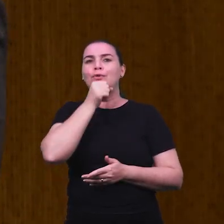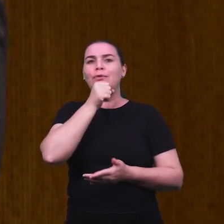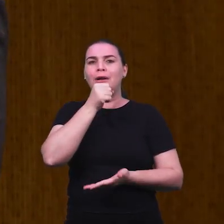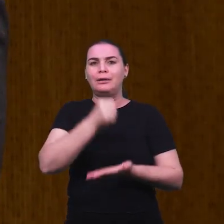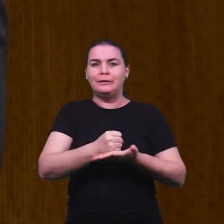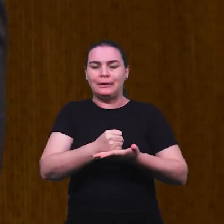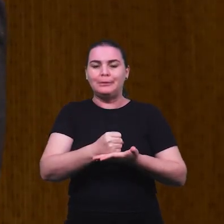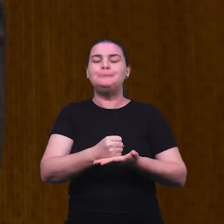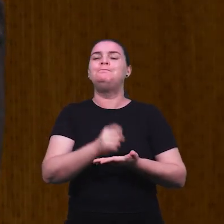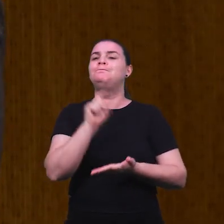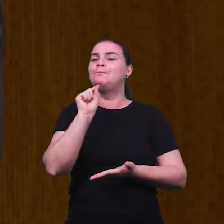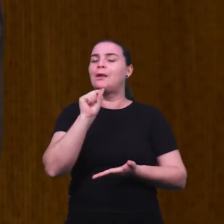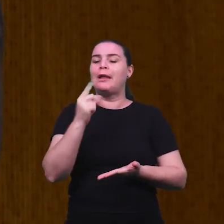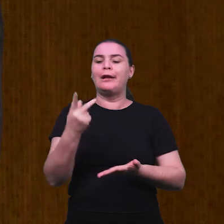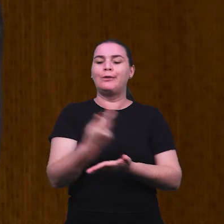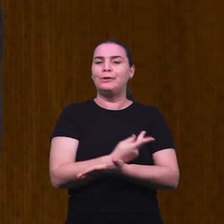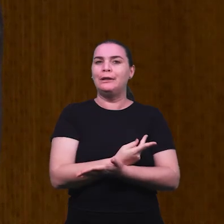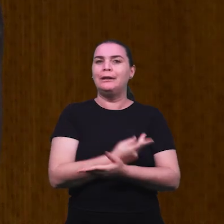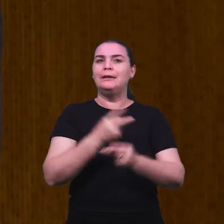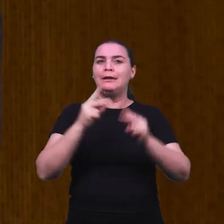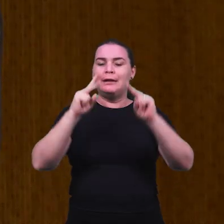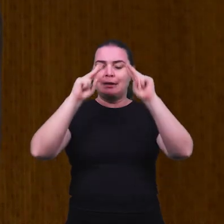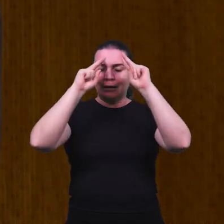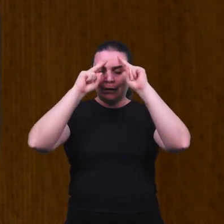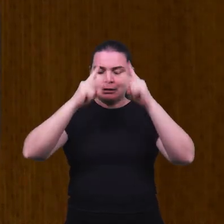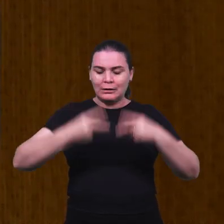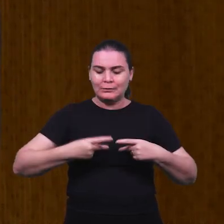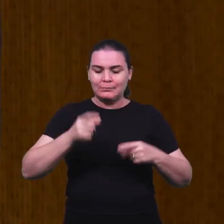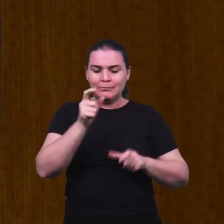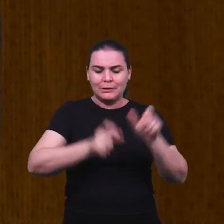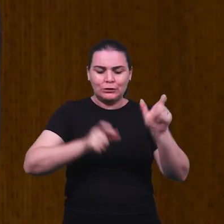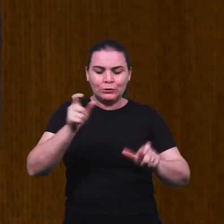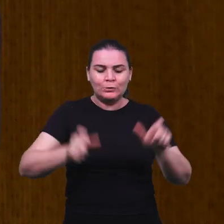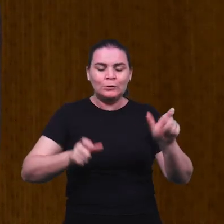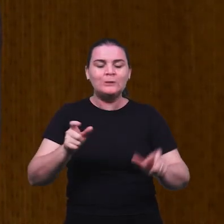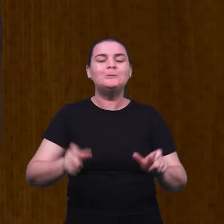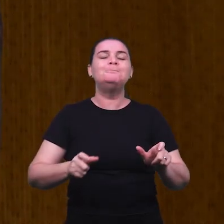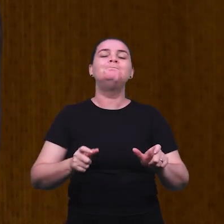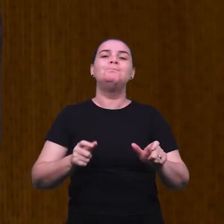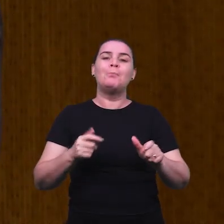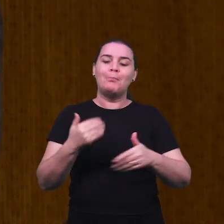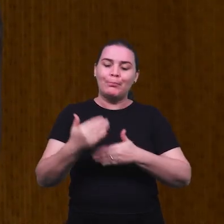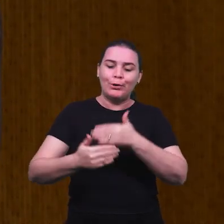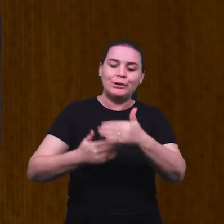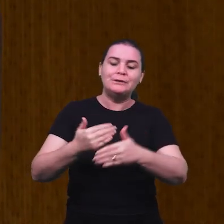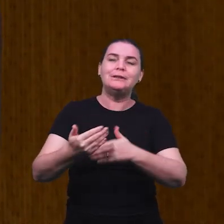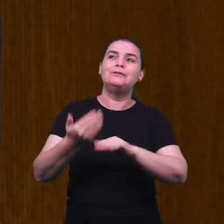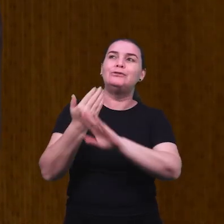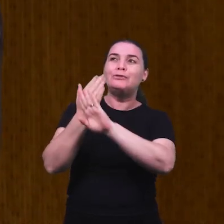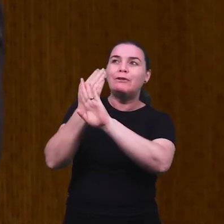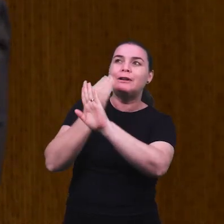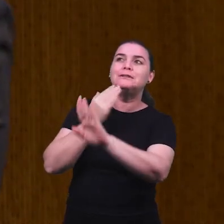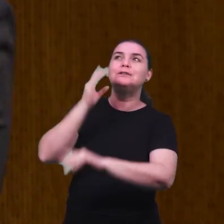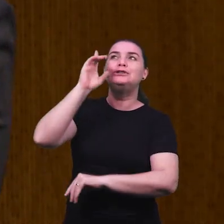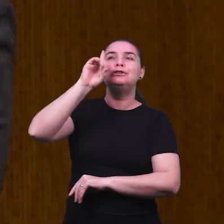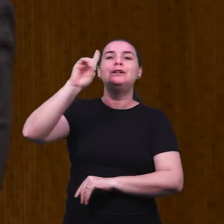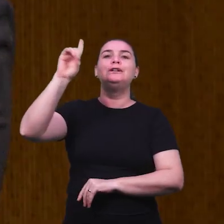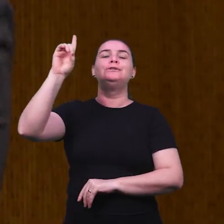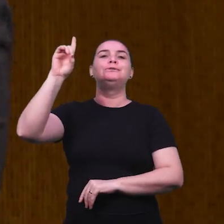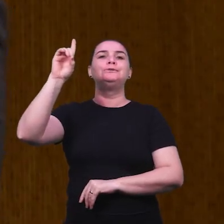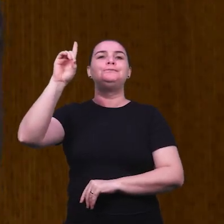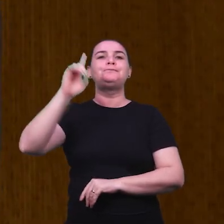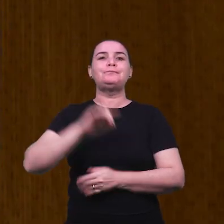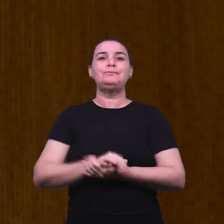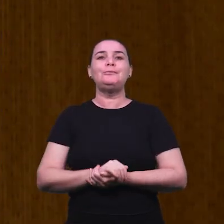Testamento, que a humanidade, né, os homens, eles passaram por processos assim, foram se afastando do Senhor. Deus,